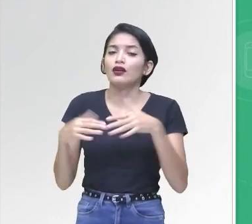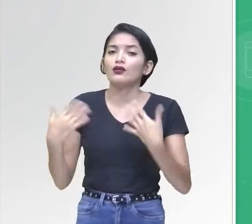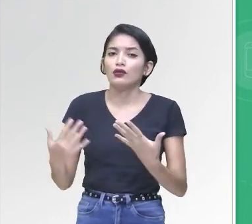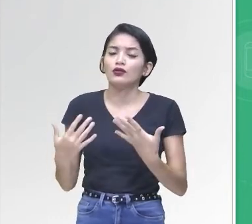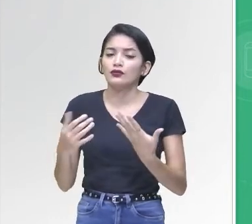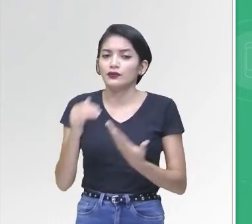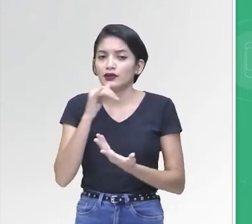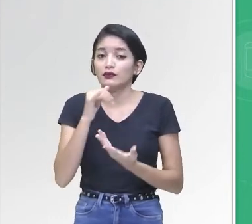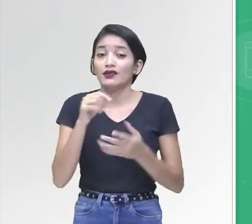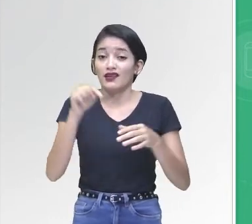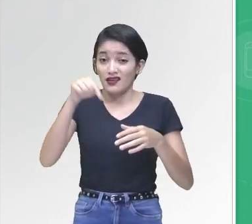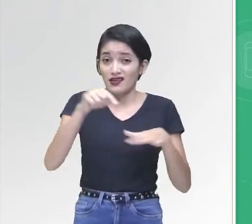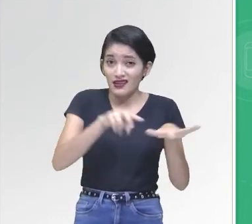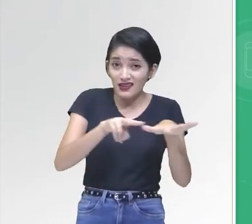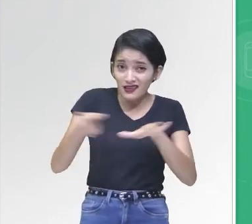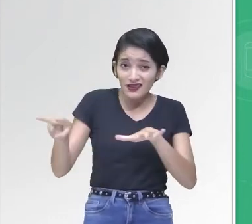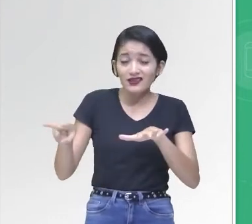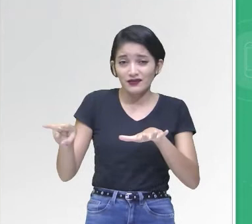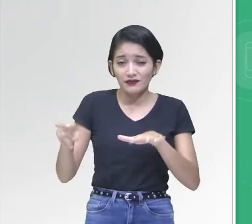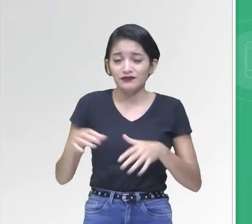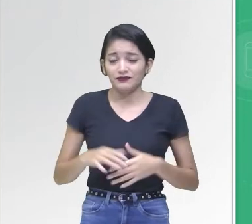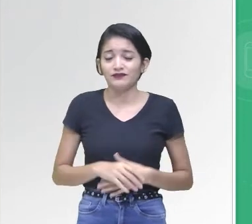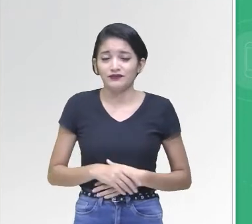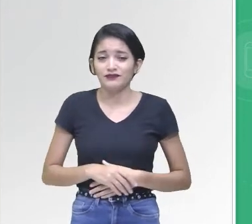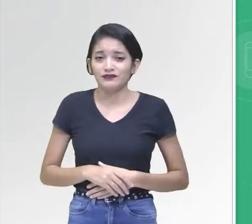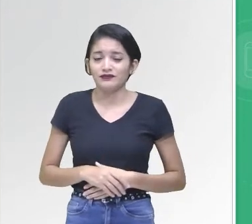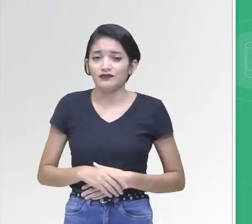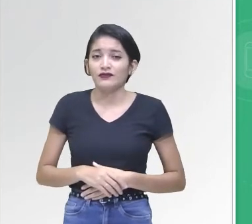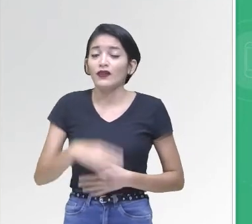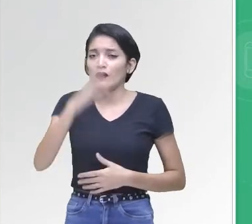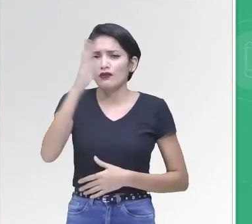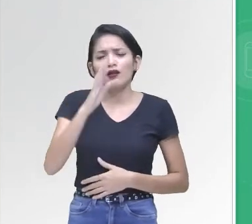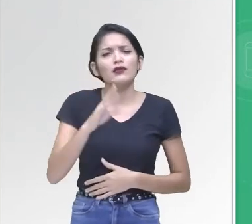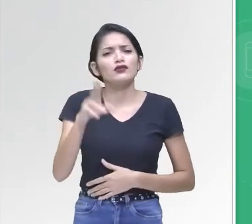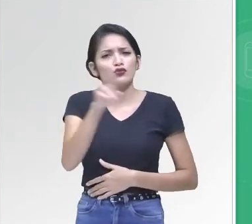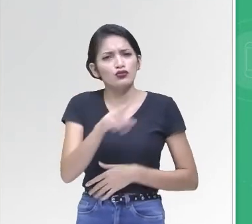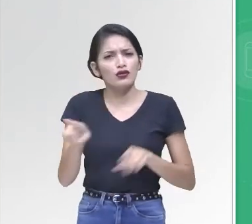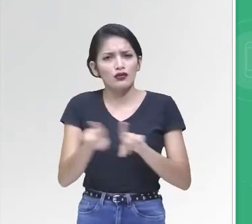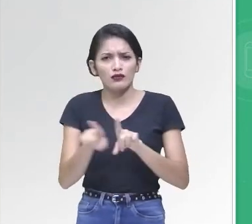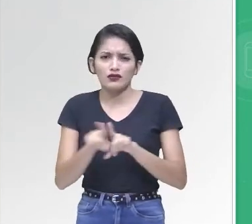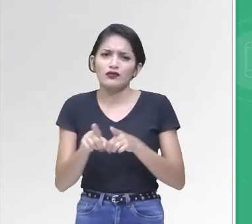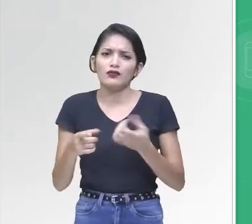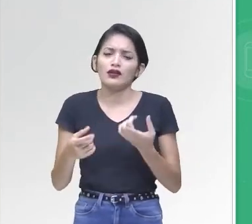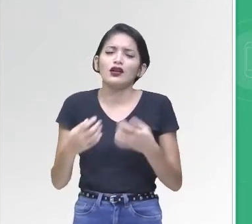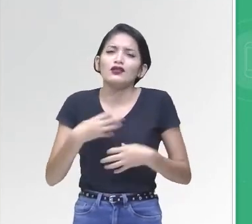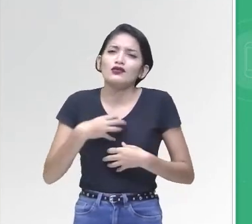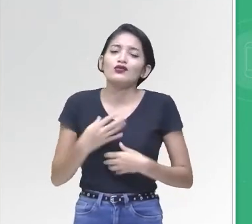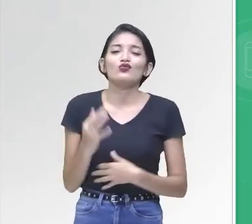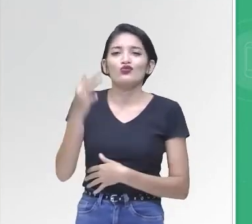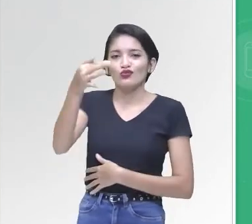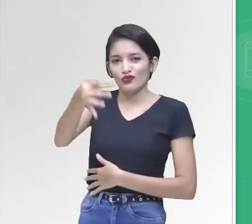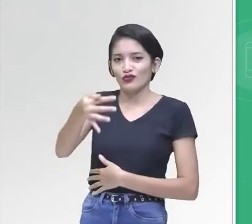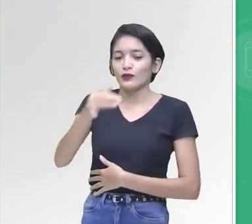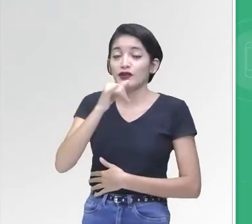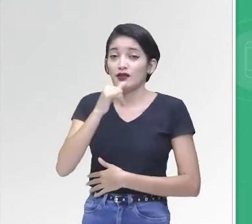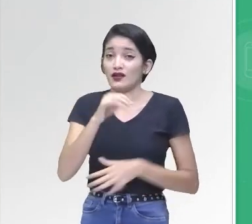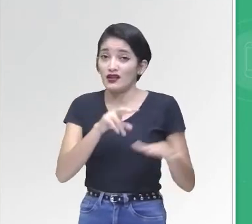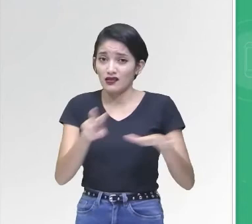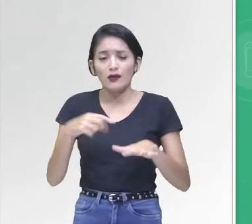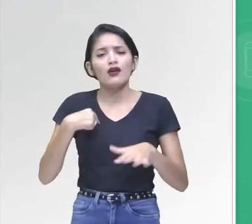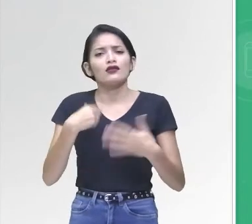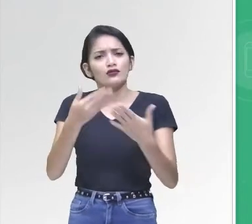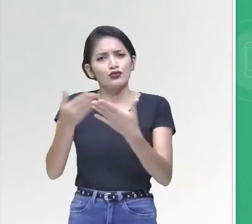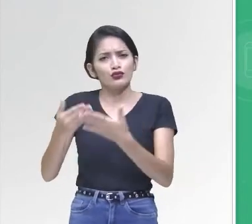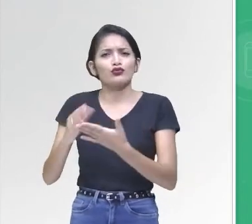seria esta semana, visito a mis padres. Aqui no Brasil também utilizamos o presente com o sentido de futuro. Esta semana tenho aula